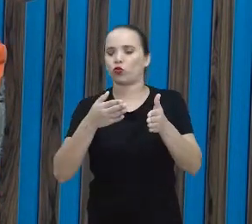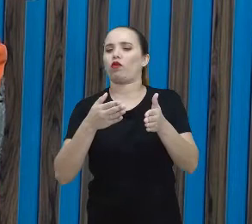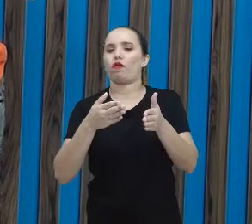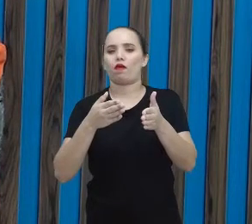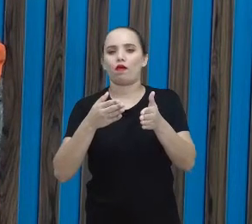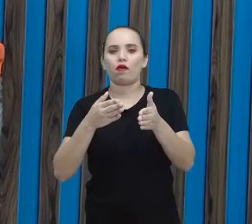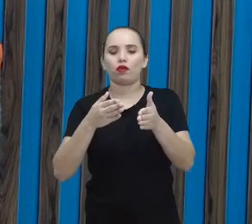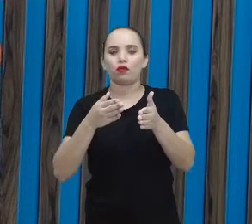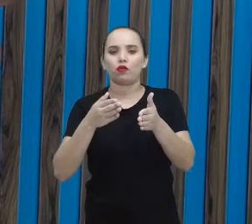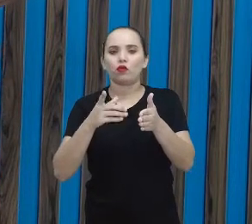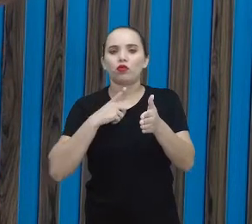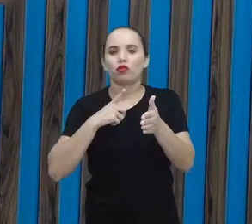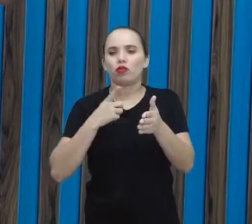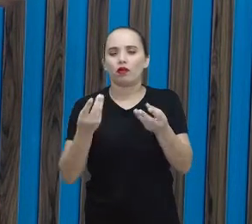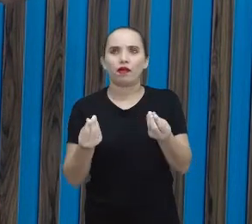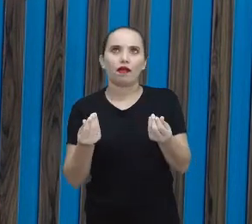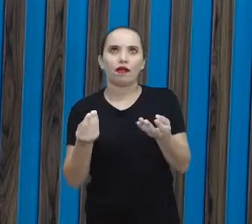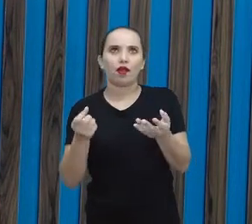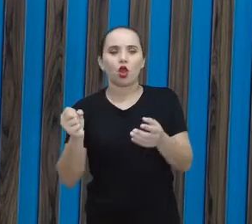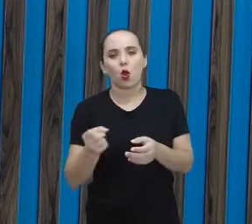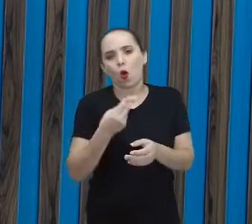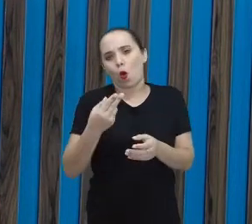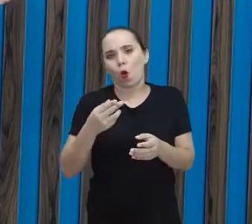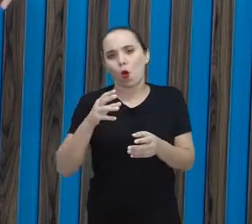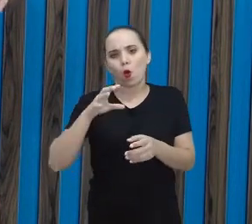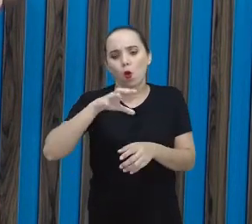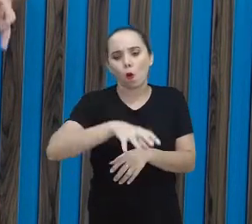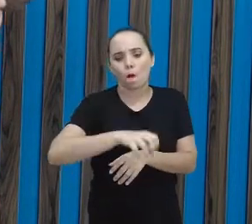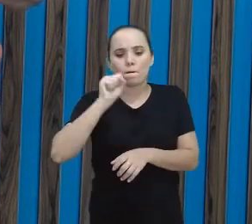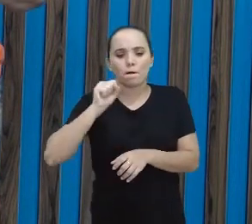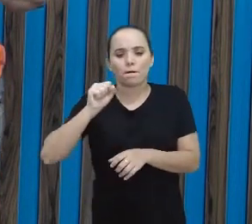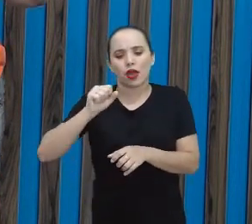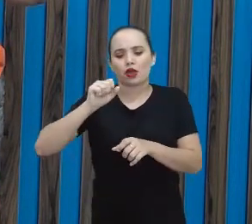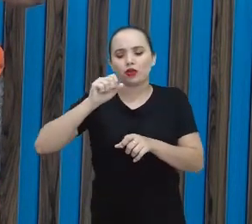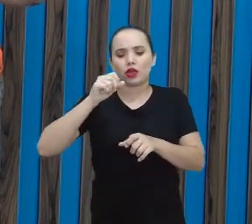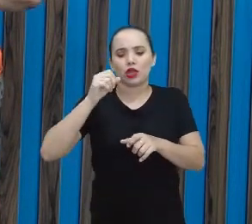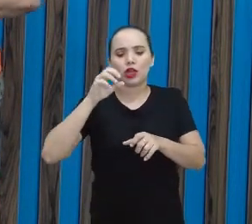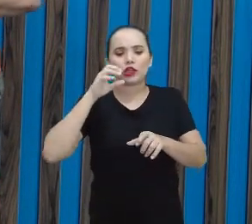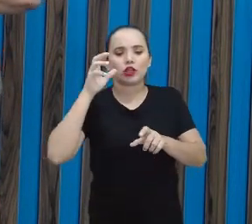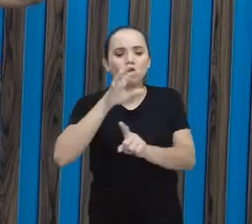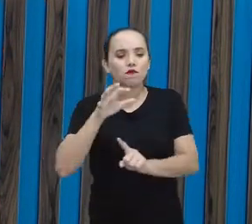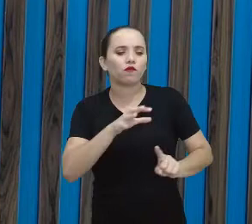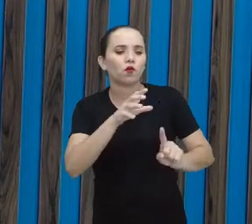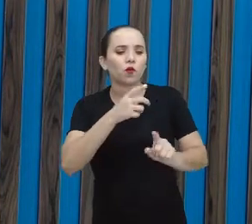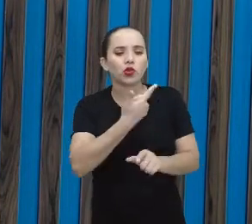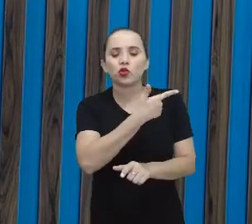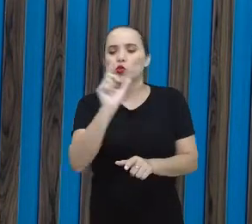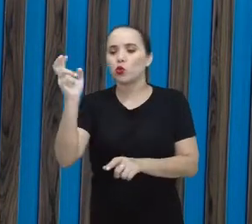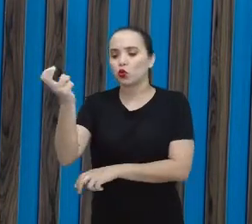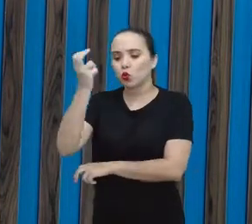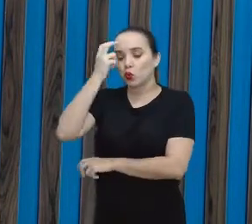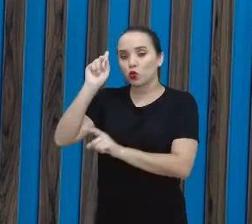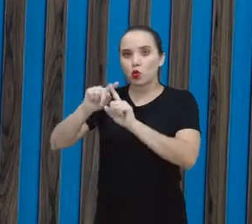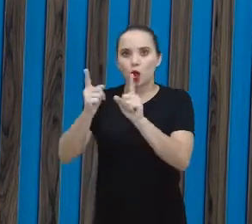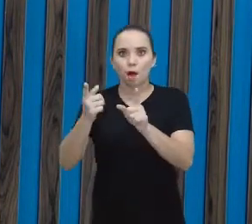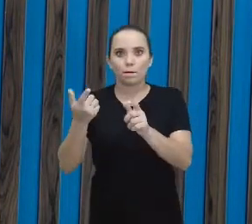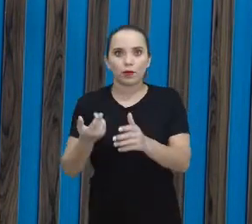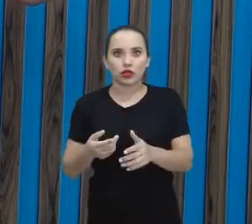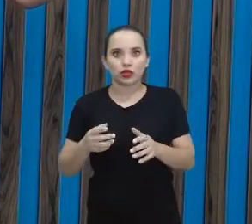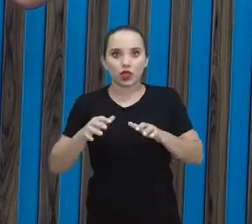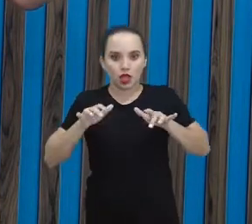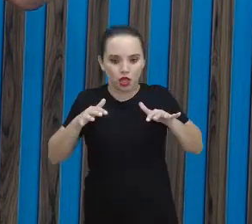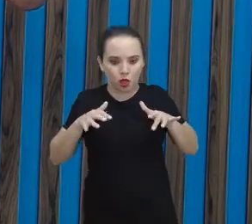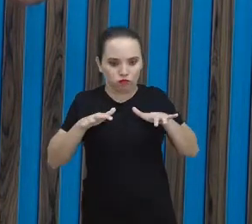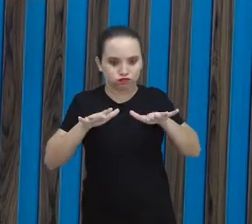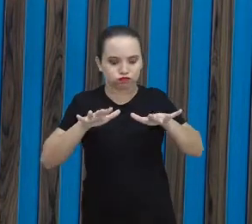direcionado ou retirado de uma determinada cultura, de um determinado lugar, ele consegue atingir todas